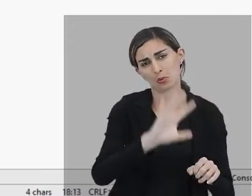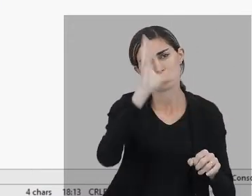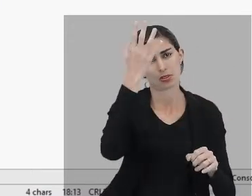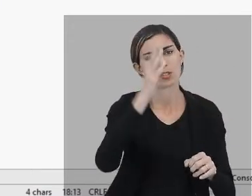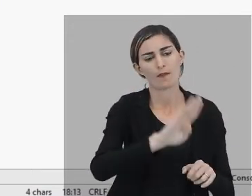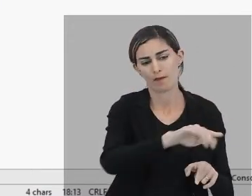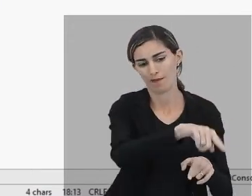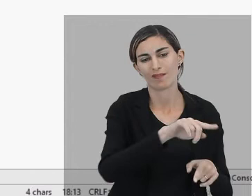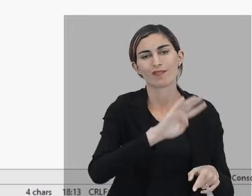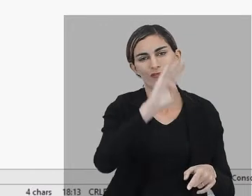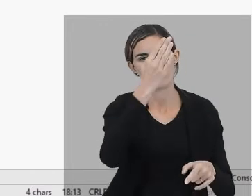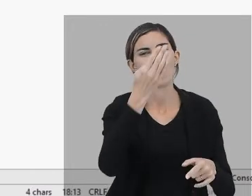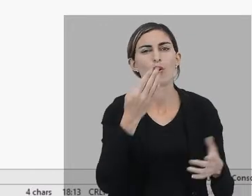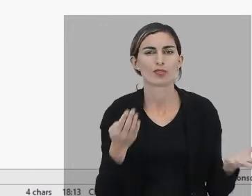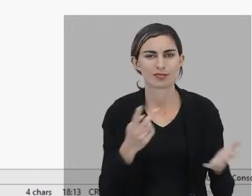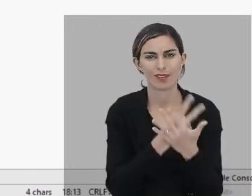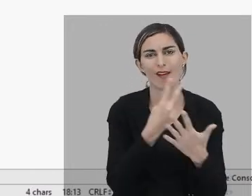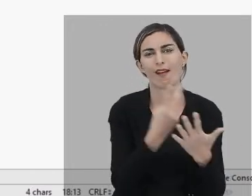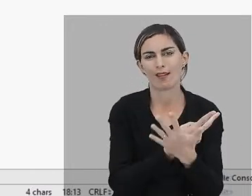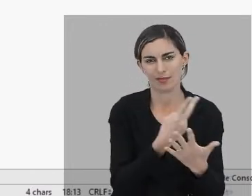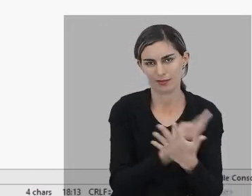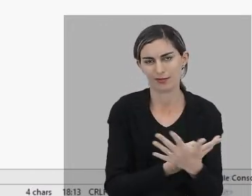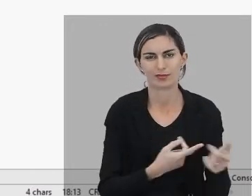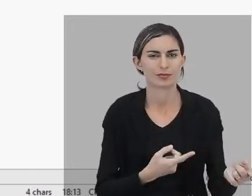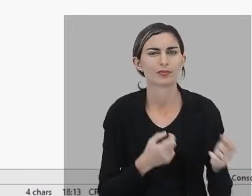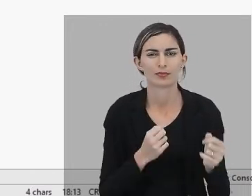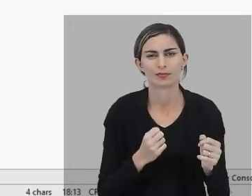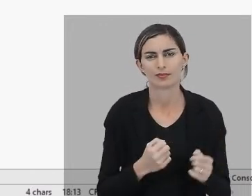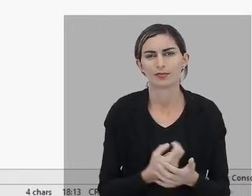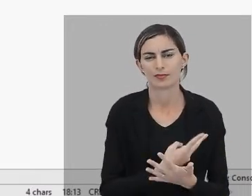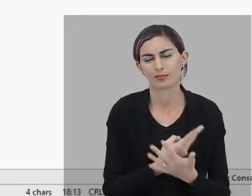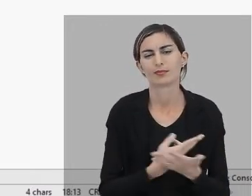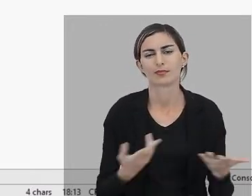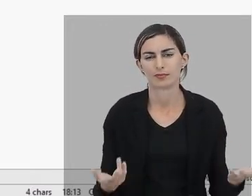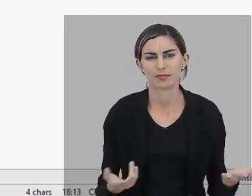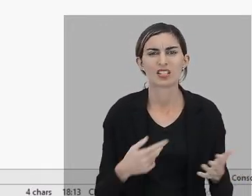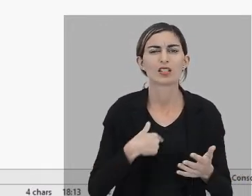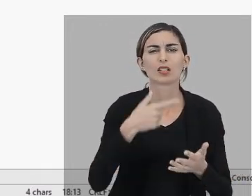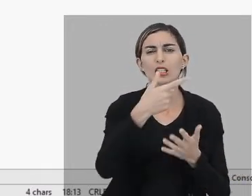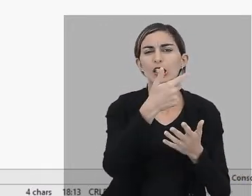falso. Então, ele não ia